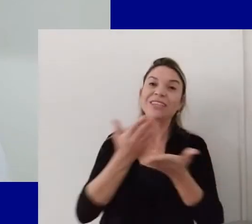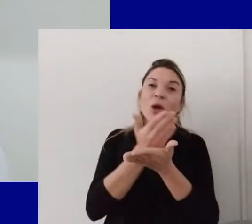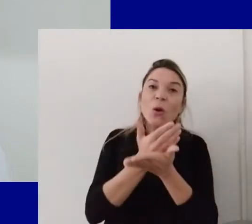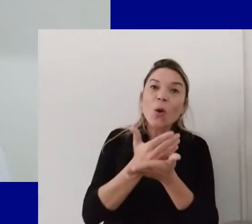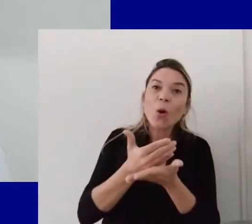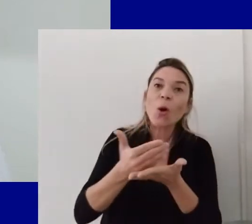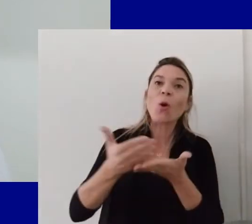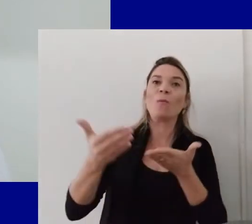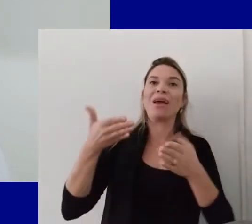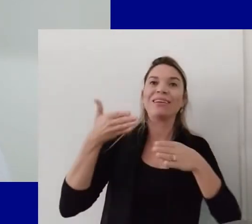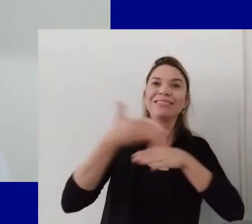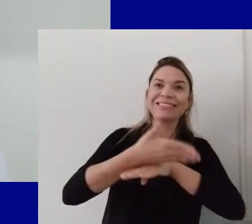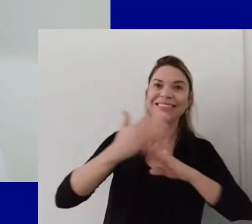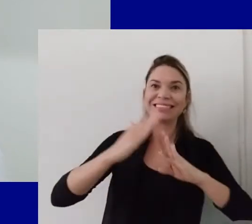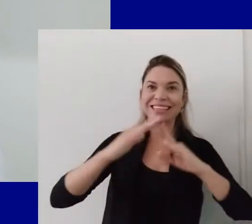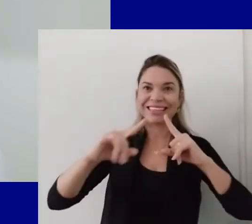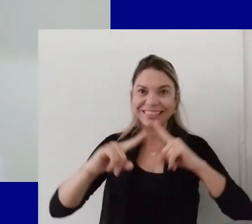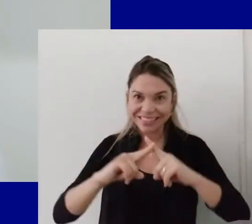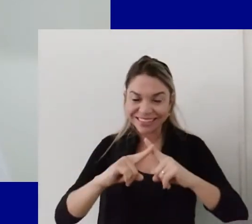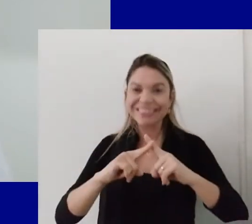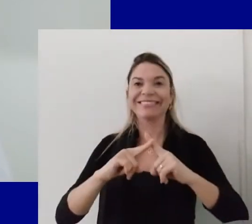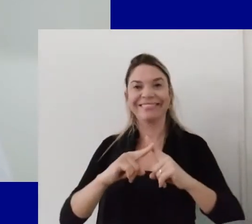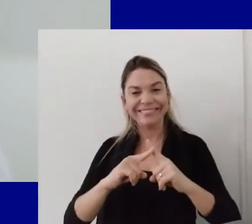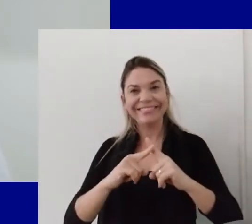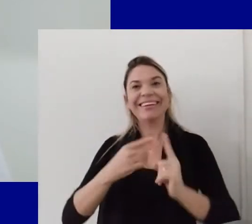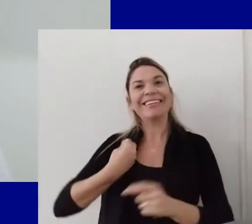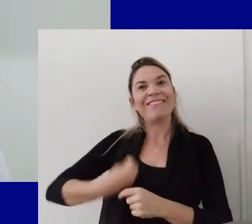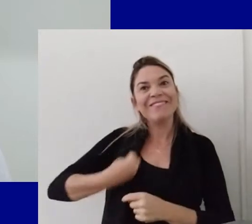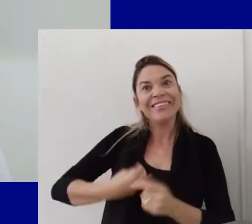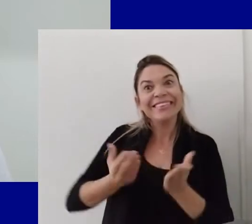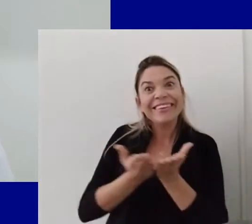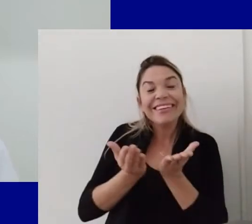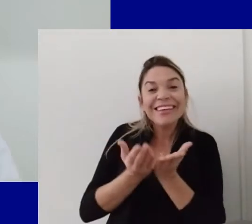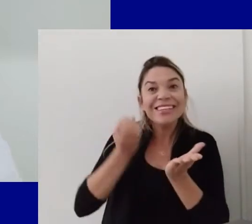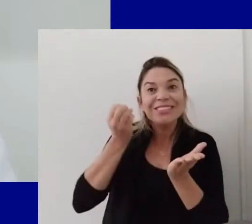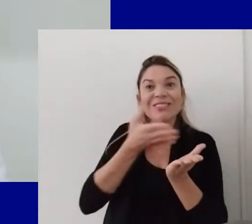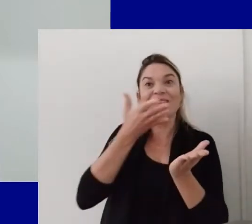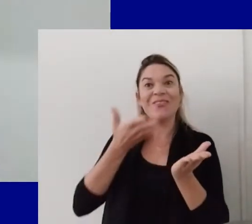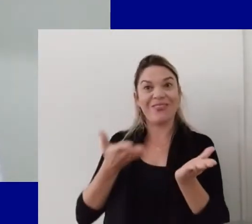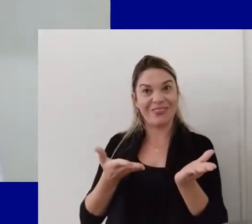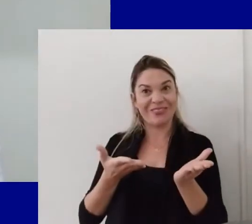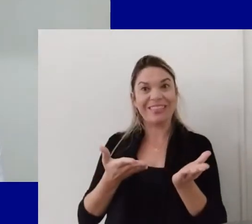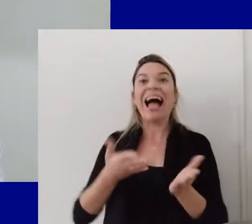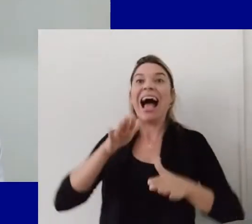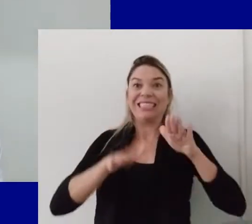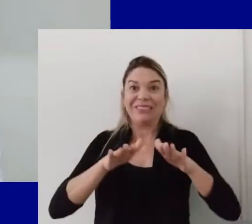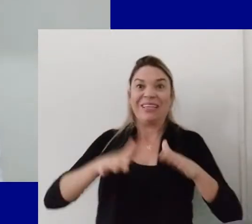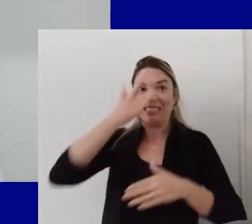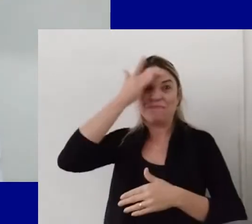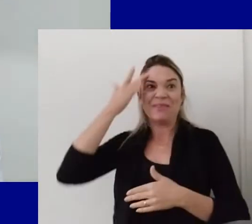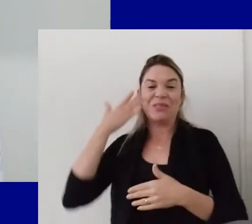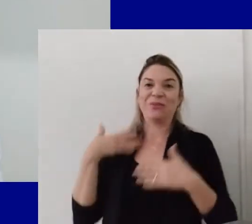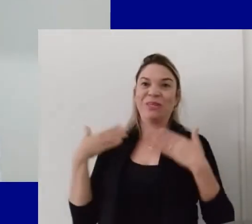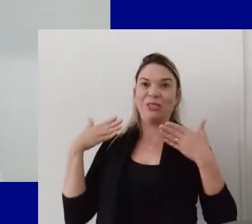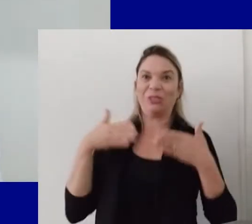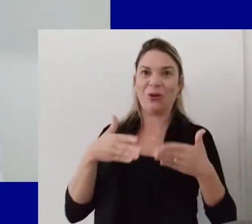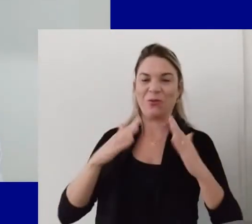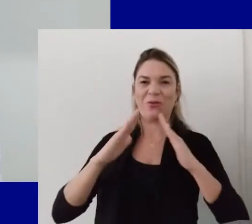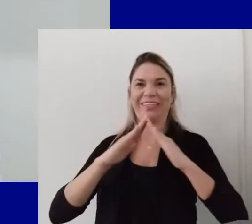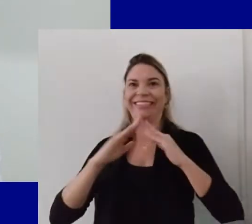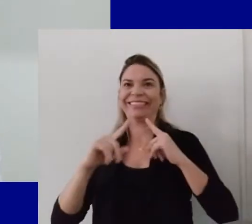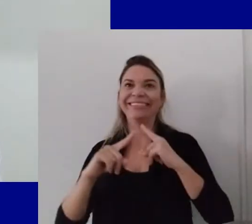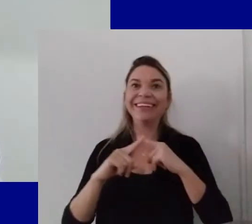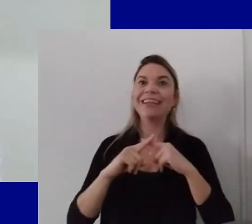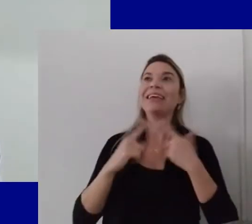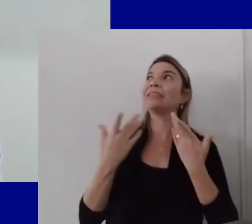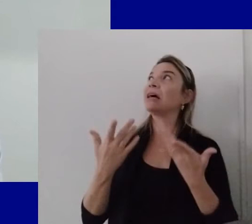Oração, muitas vezes, é uma barreira para a maioria das pessoas. Porque as pessoas chegam na igreja ou começam a conhecer